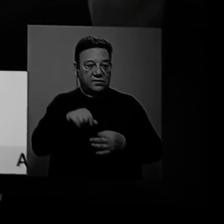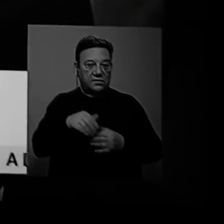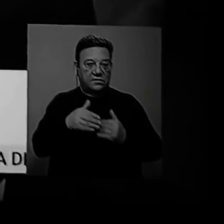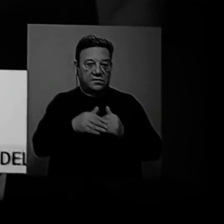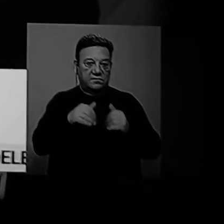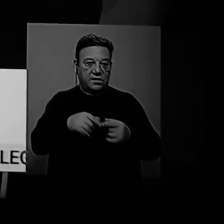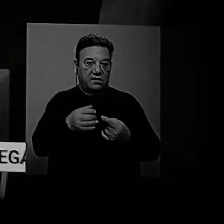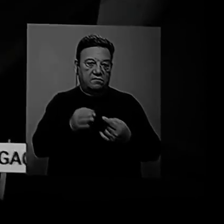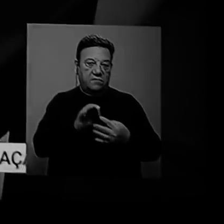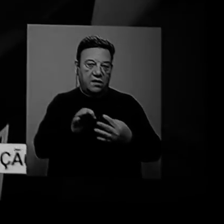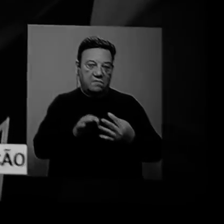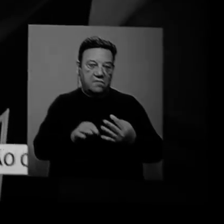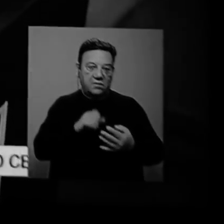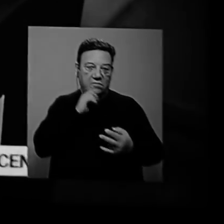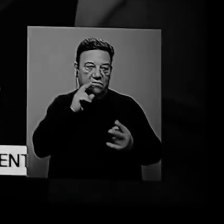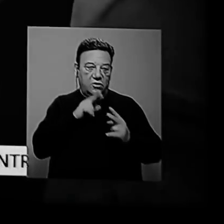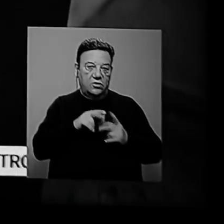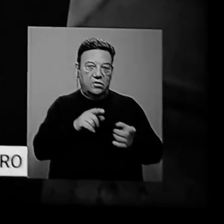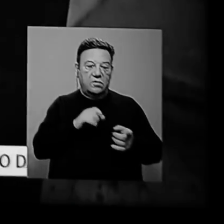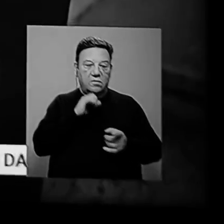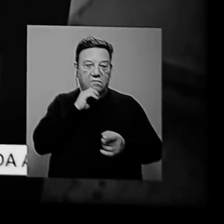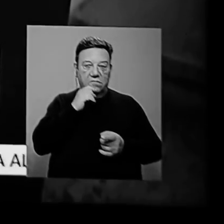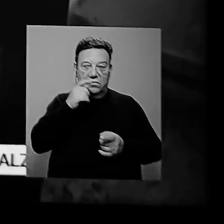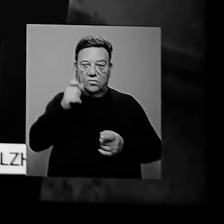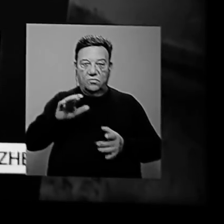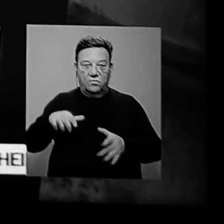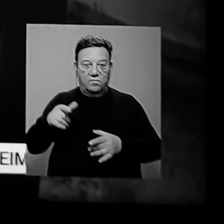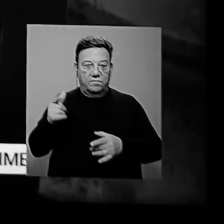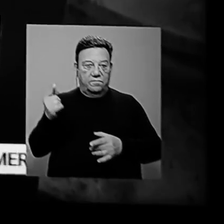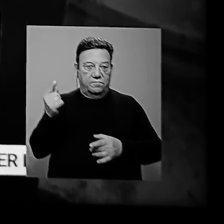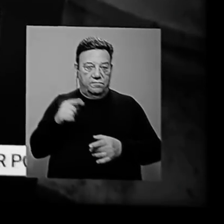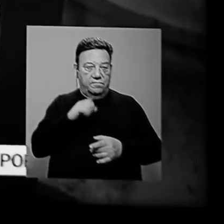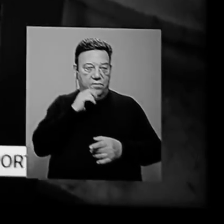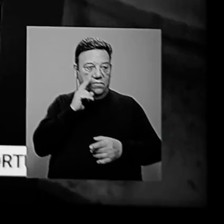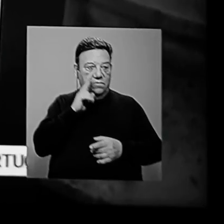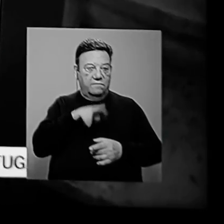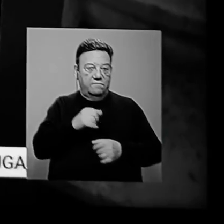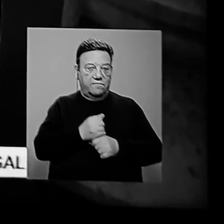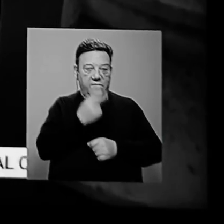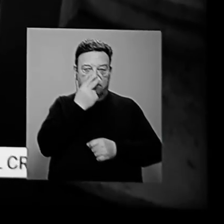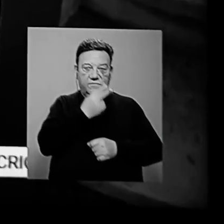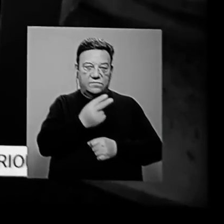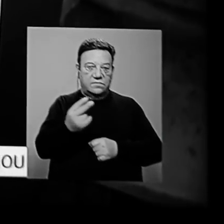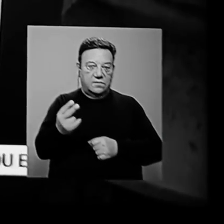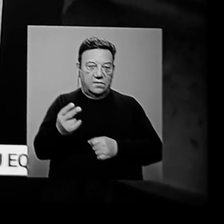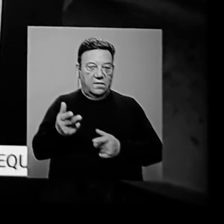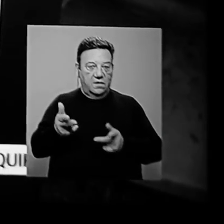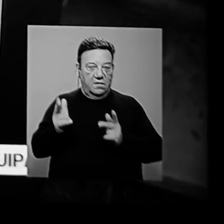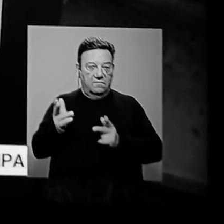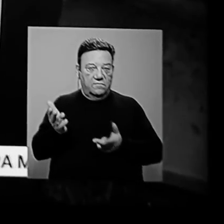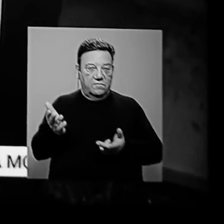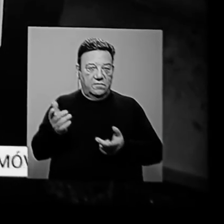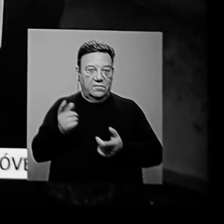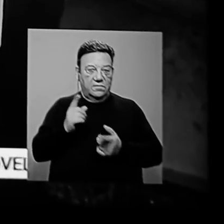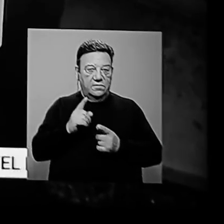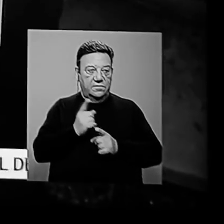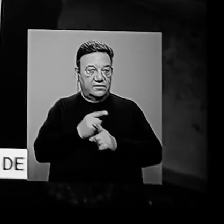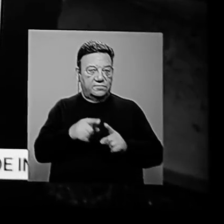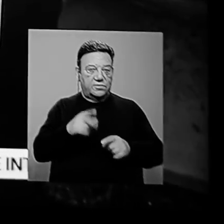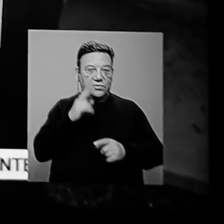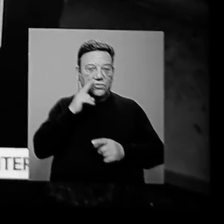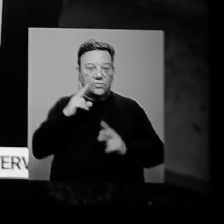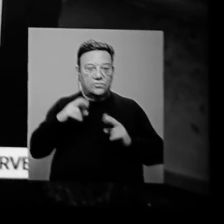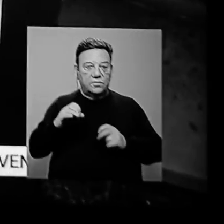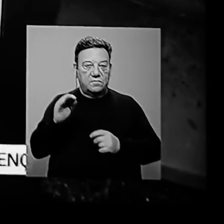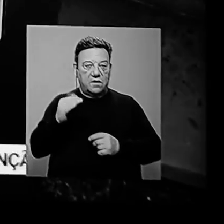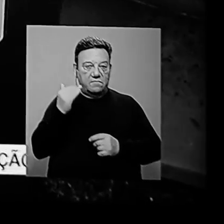vários elementos que aqui podemos encontrar e que permite que qualquer pessoa possa vir aqui fazer uma visita livremente a este espaço e descobrir mais